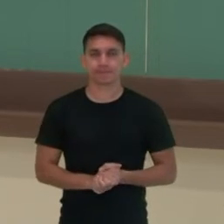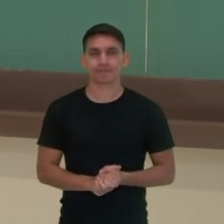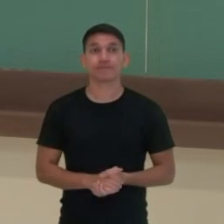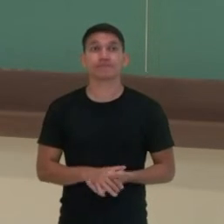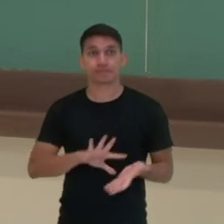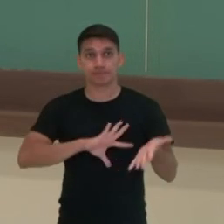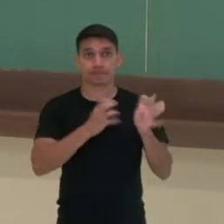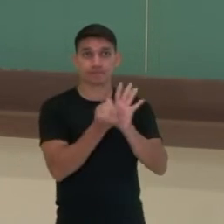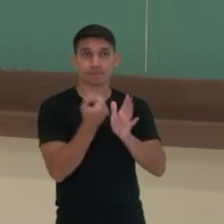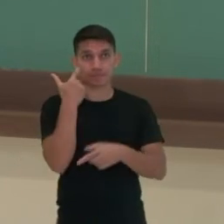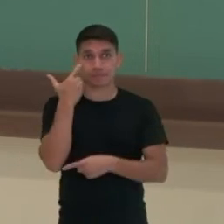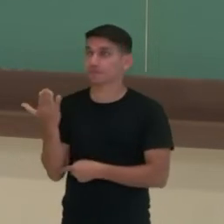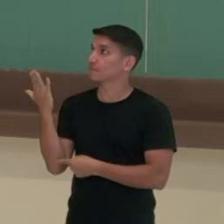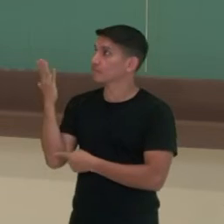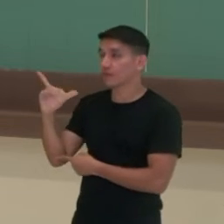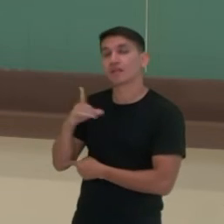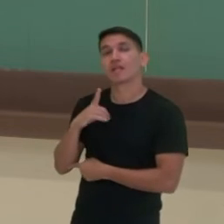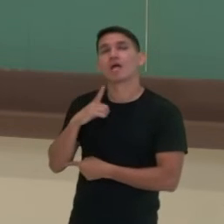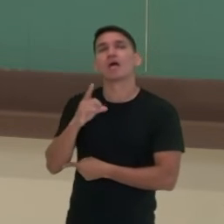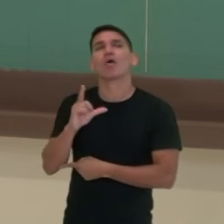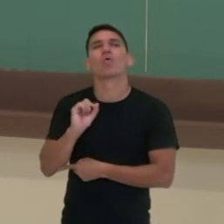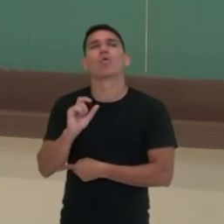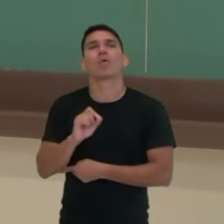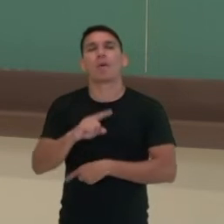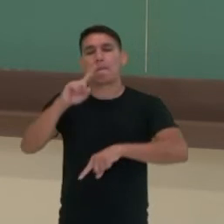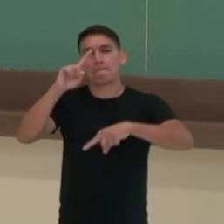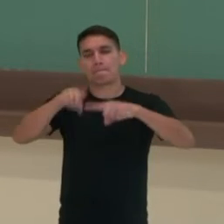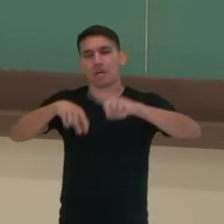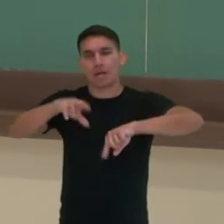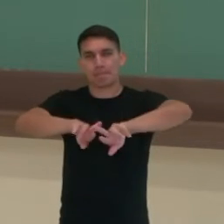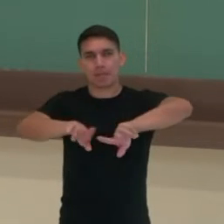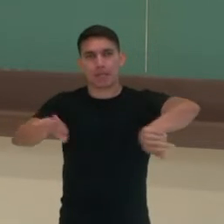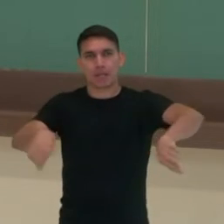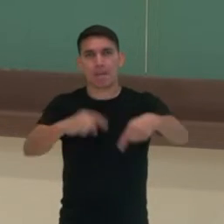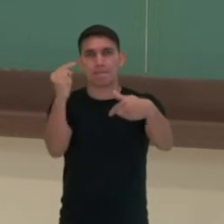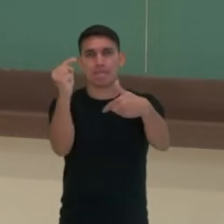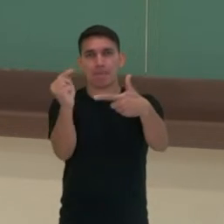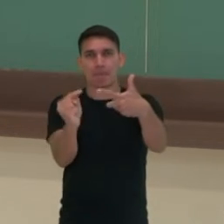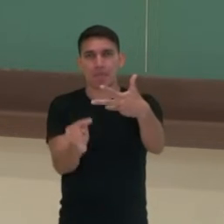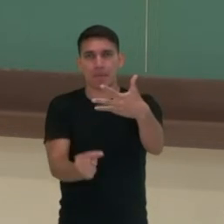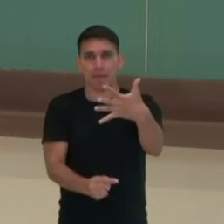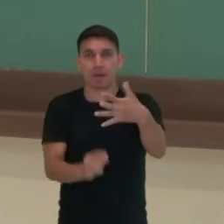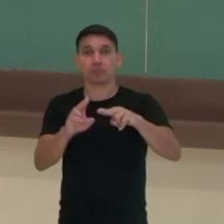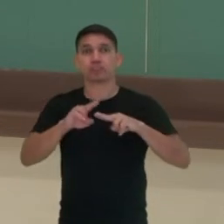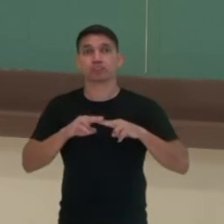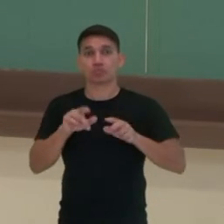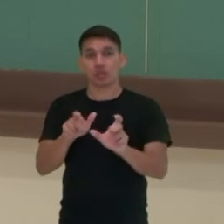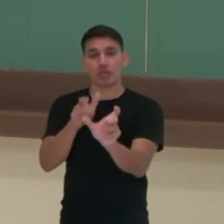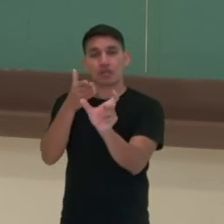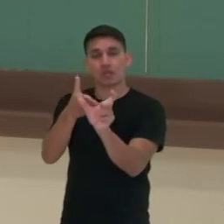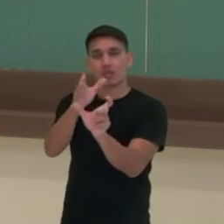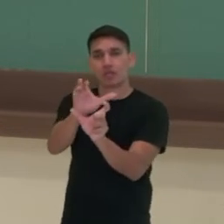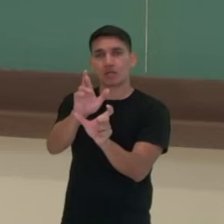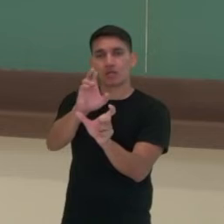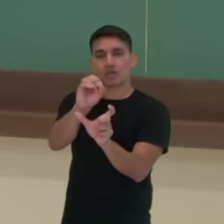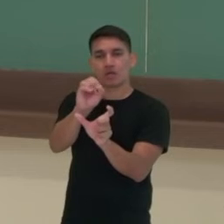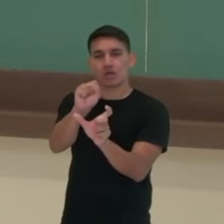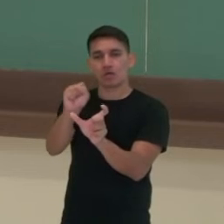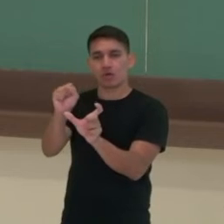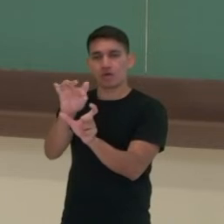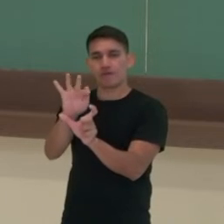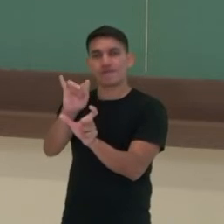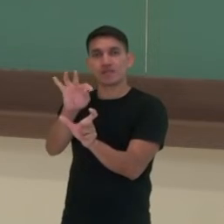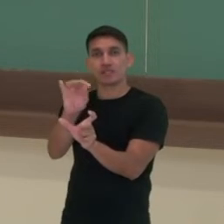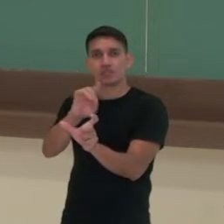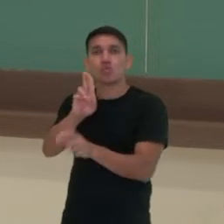No CrossFit a gente tem as barras e anilhas olímpicas, né? Por isso o CrossFit ele é uma modalidade em que é